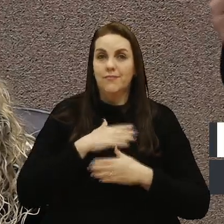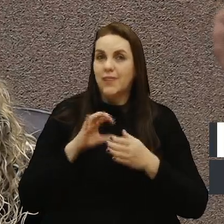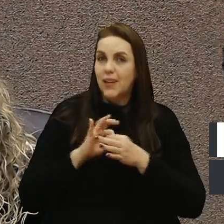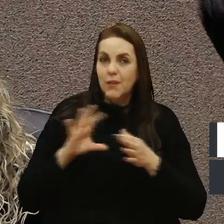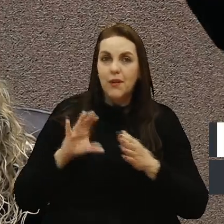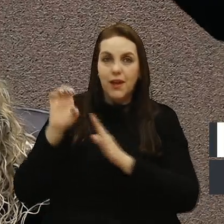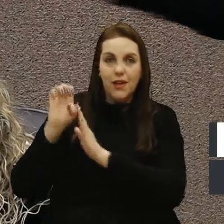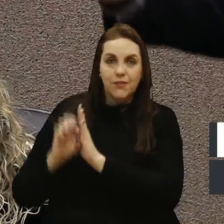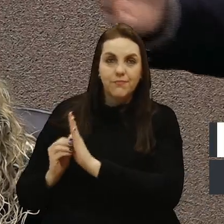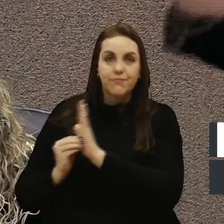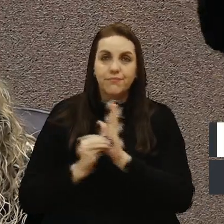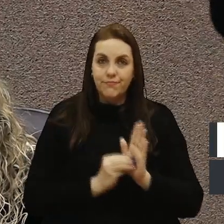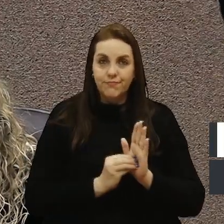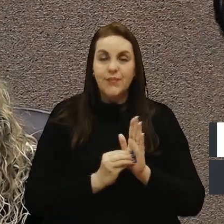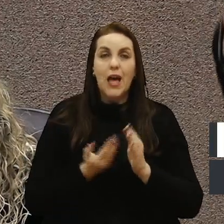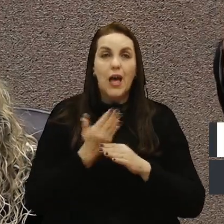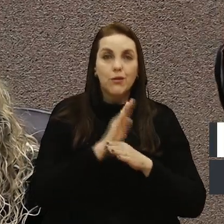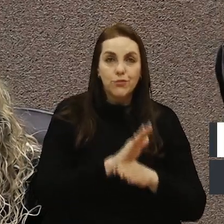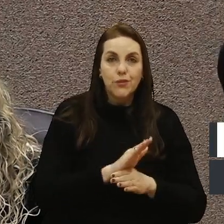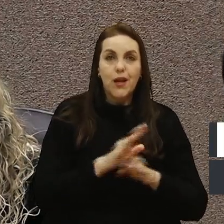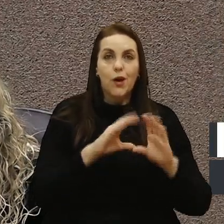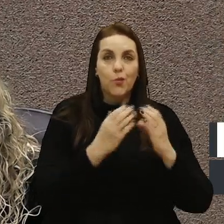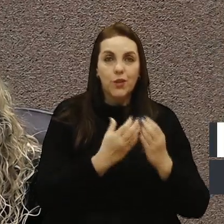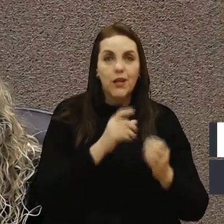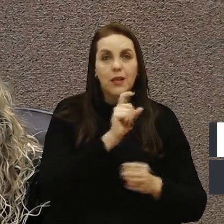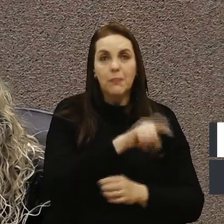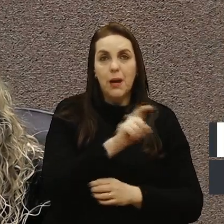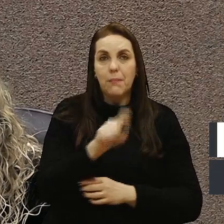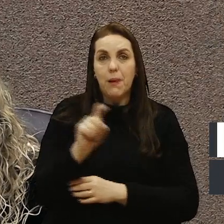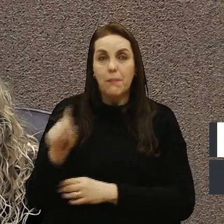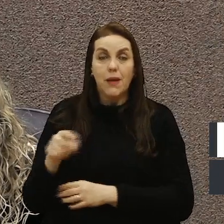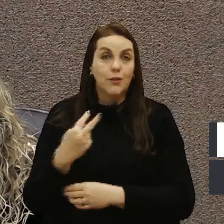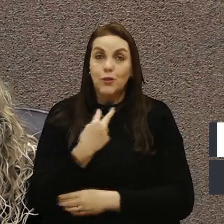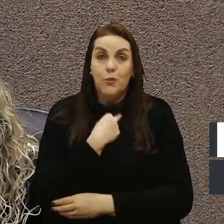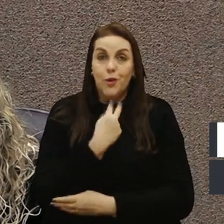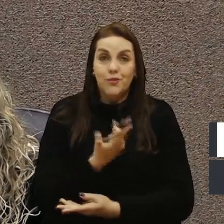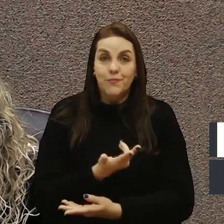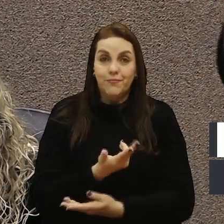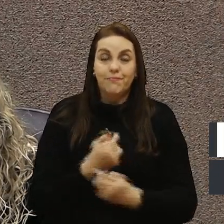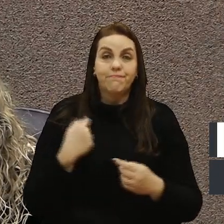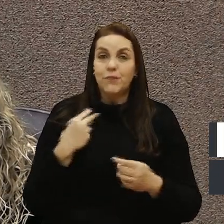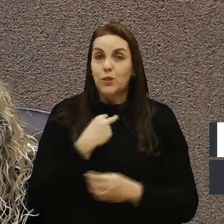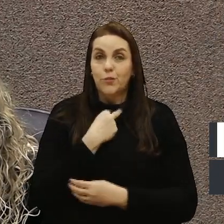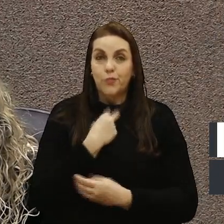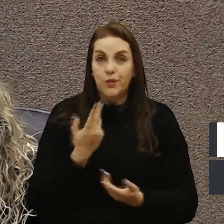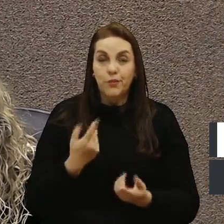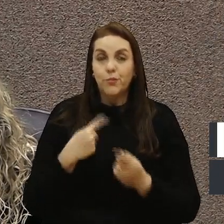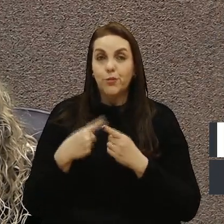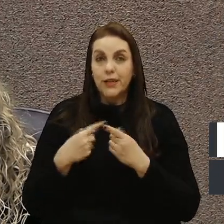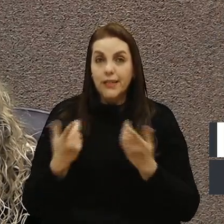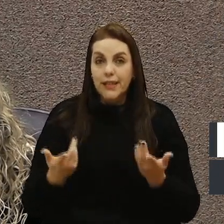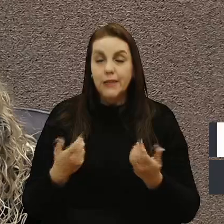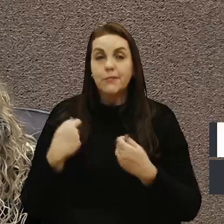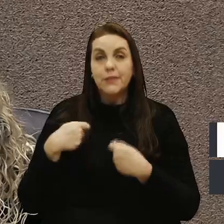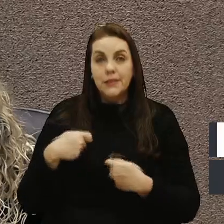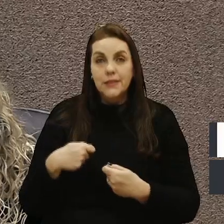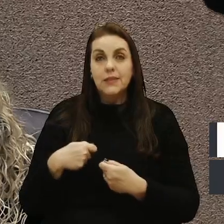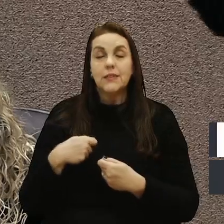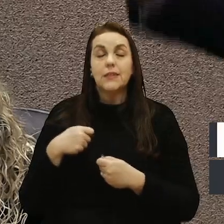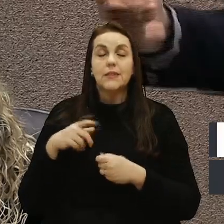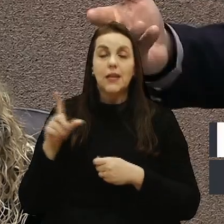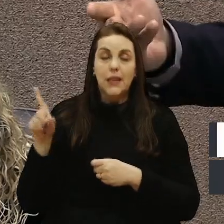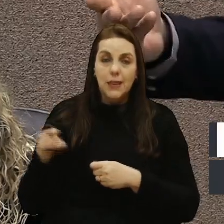emendas para ajudar a comunidade A, a comunidade X, e não é possível. Não é possível isso ser feito, tem que passar por